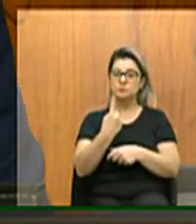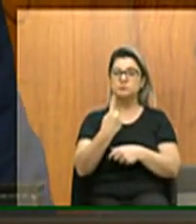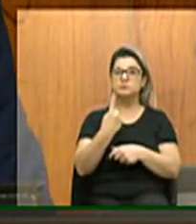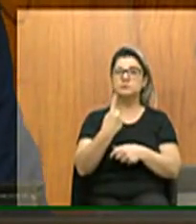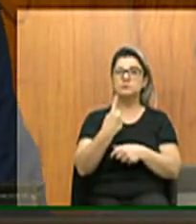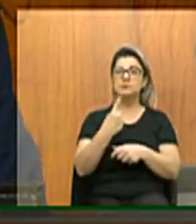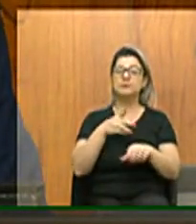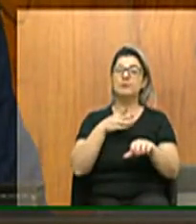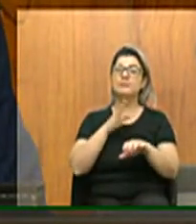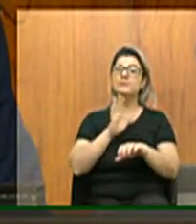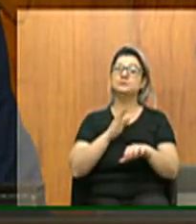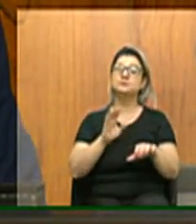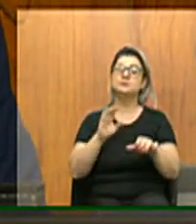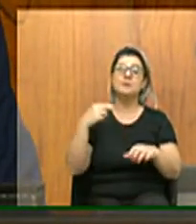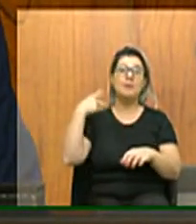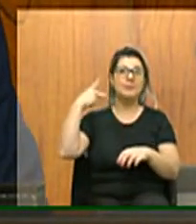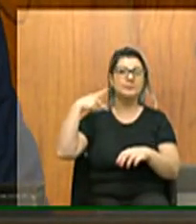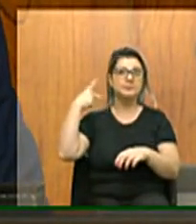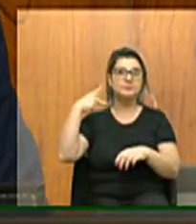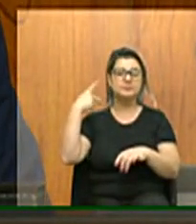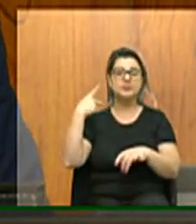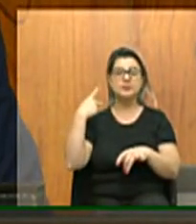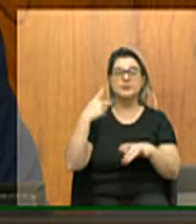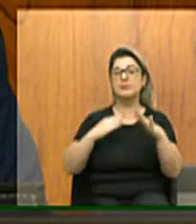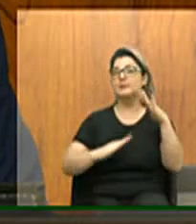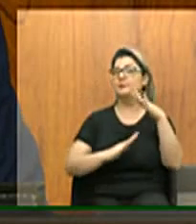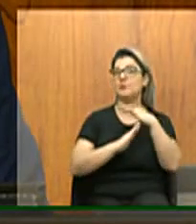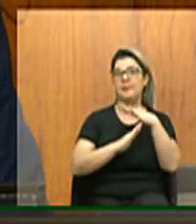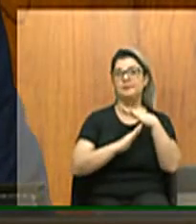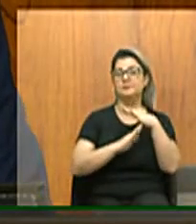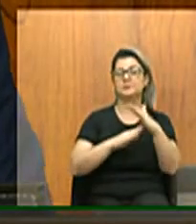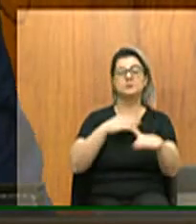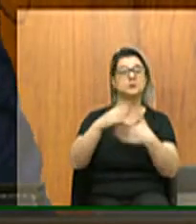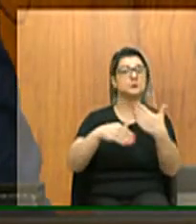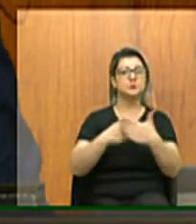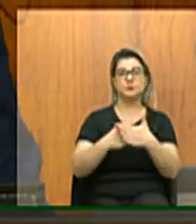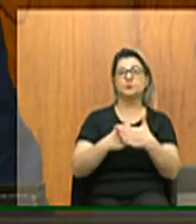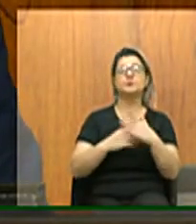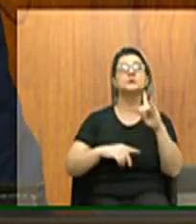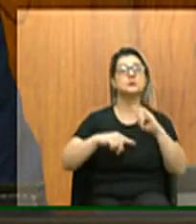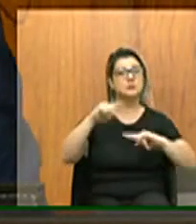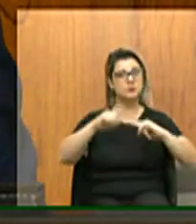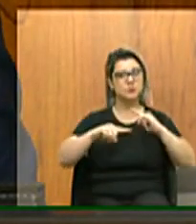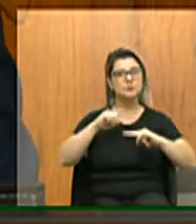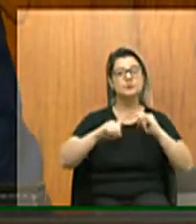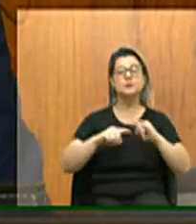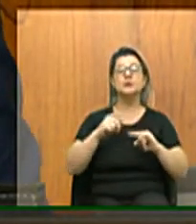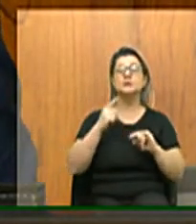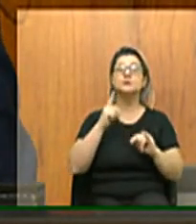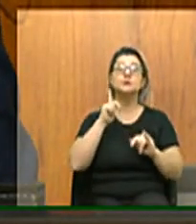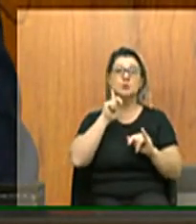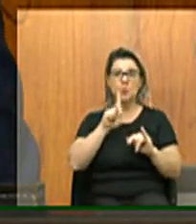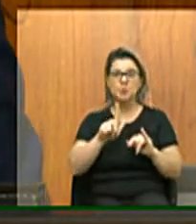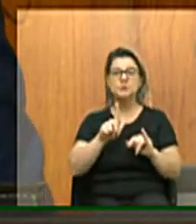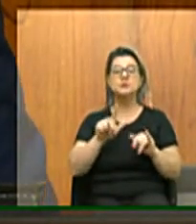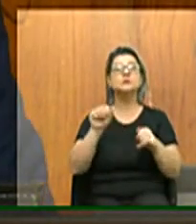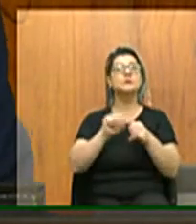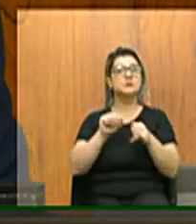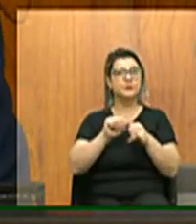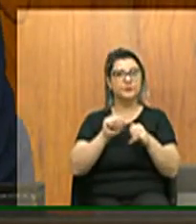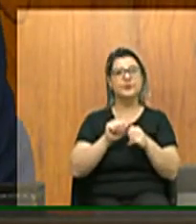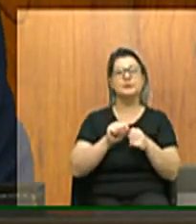gente limite, né, e que todas as atividades possam ser realizadas de forma remota, dentro do